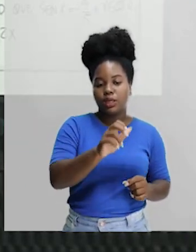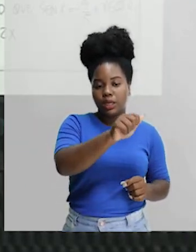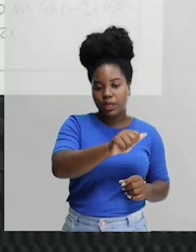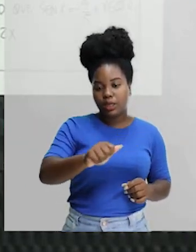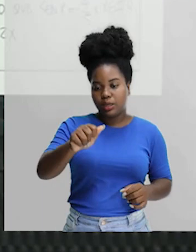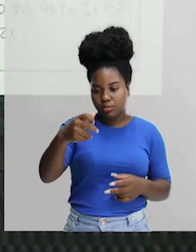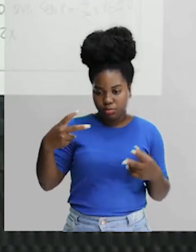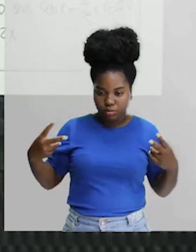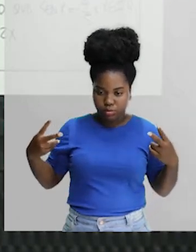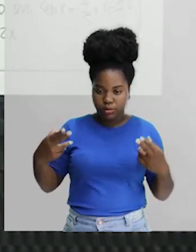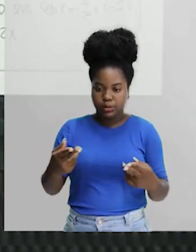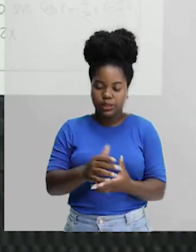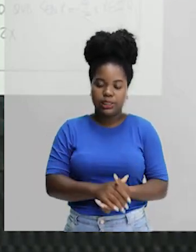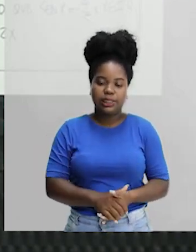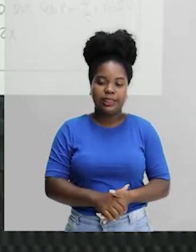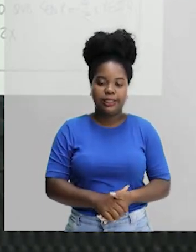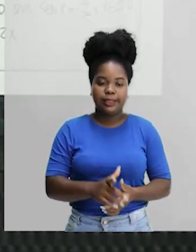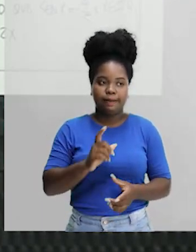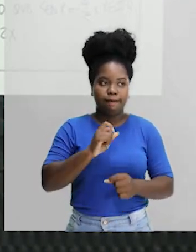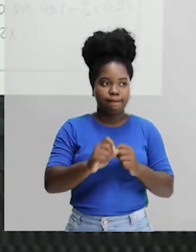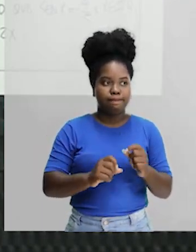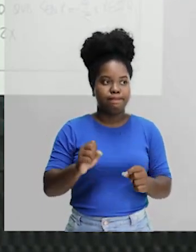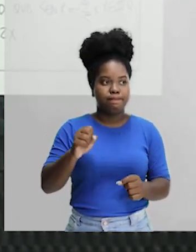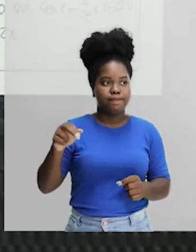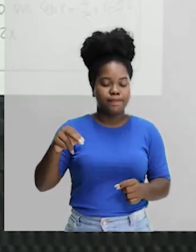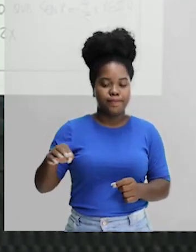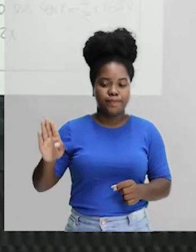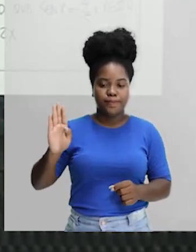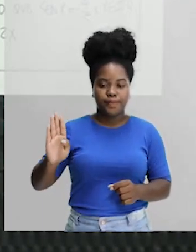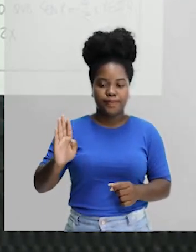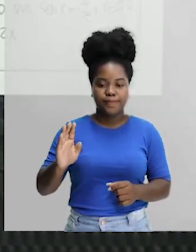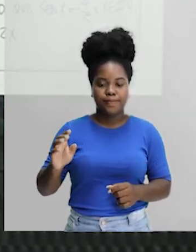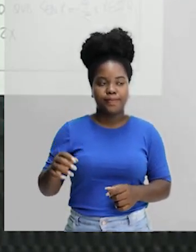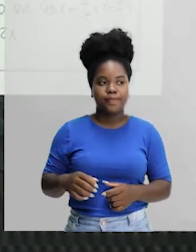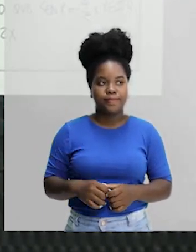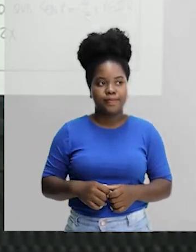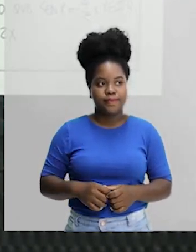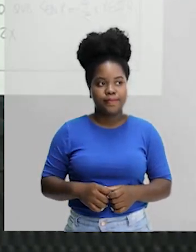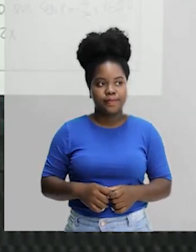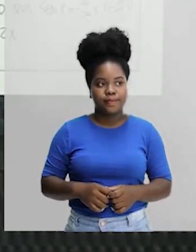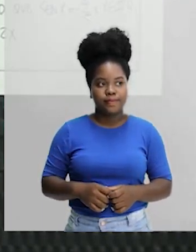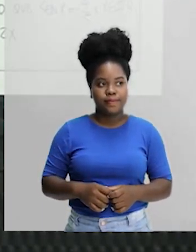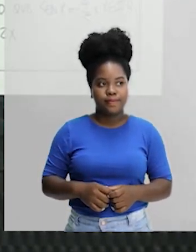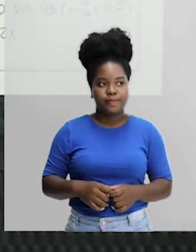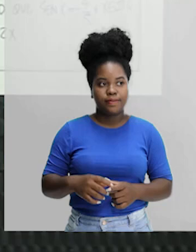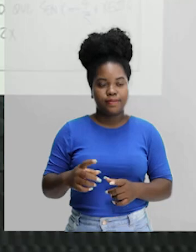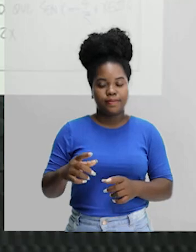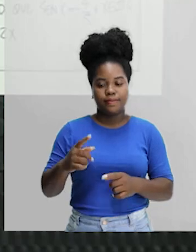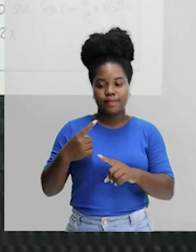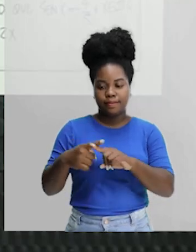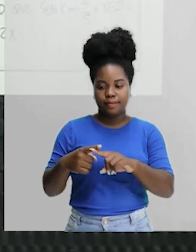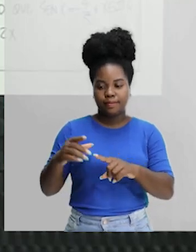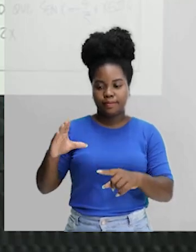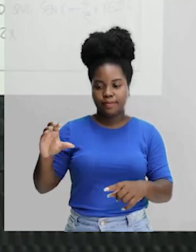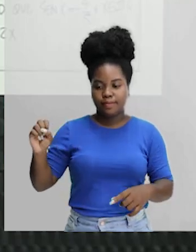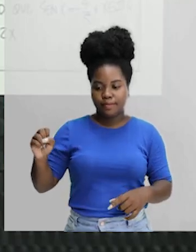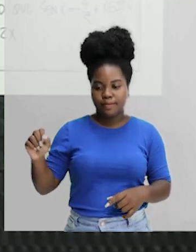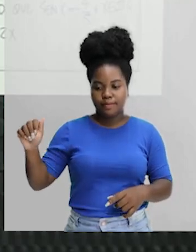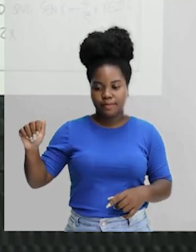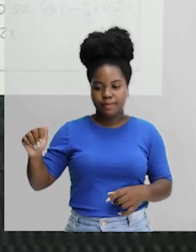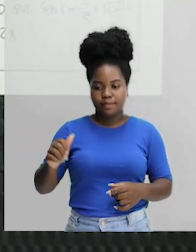né? Então, você vai ter aqui, ó, seno de B, que na verdade é nosso A, vezes o cosseno de A.